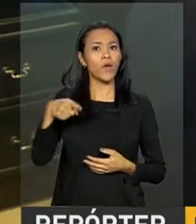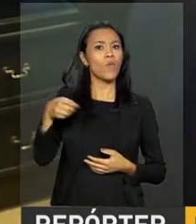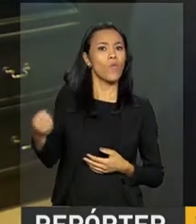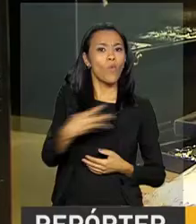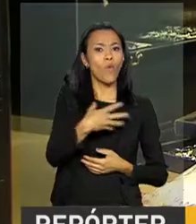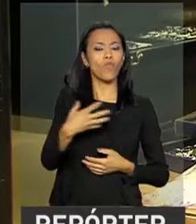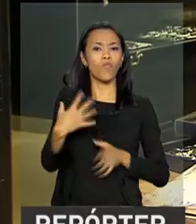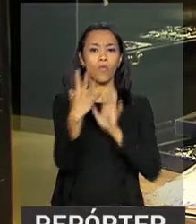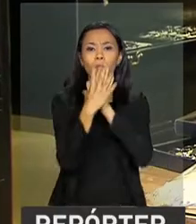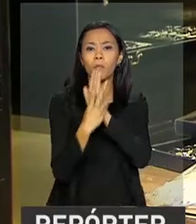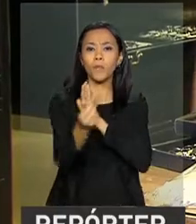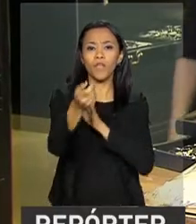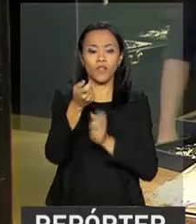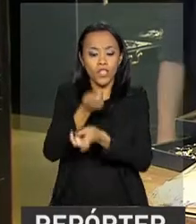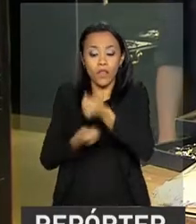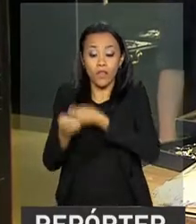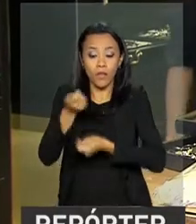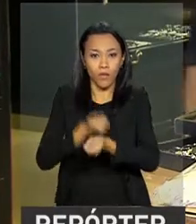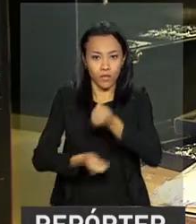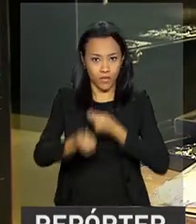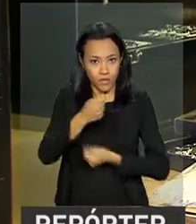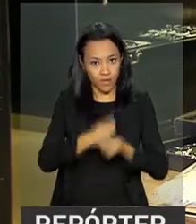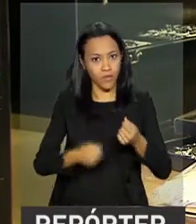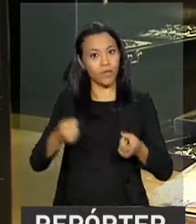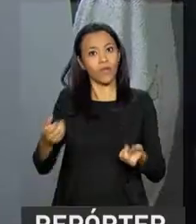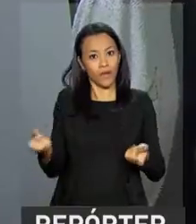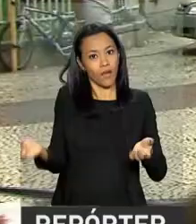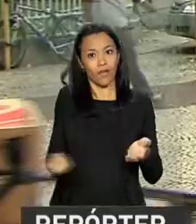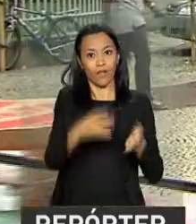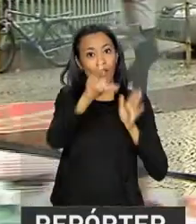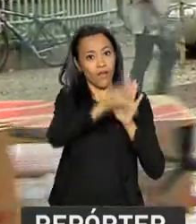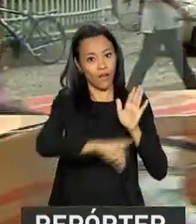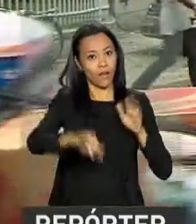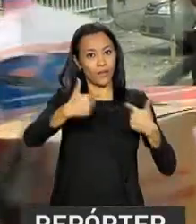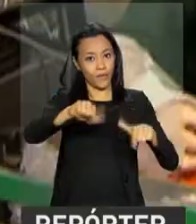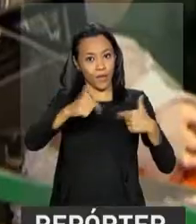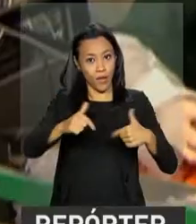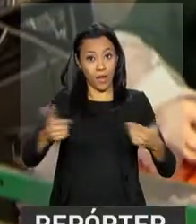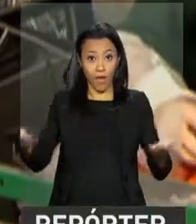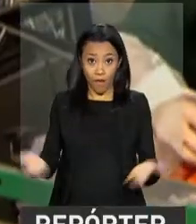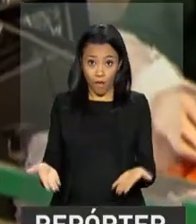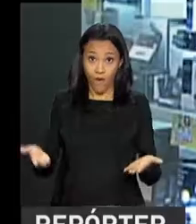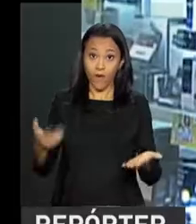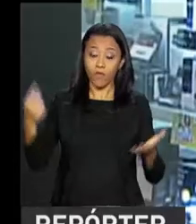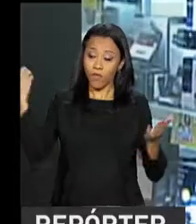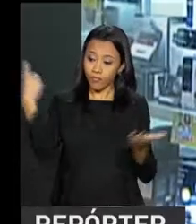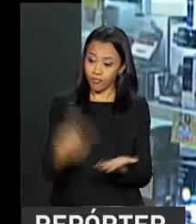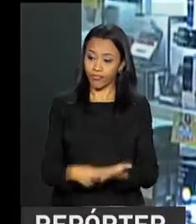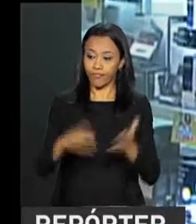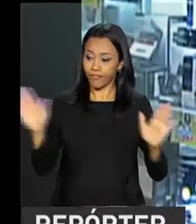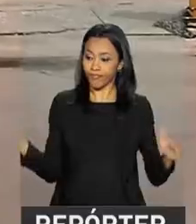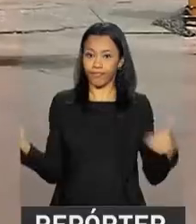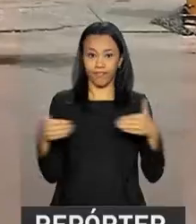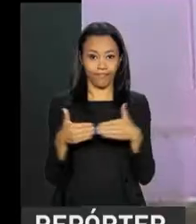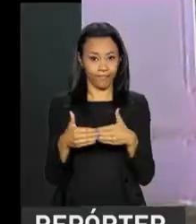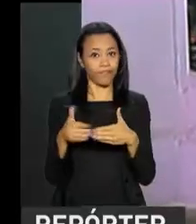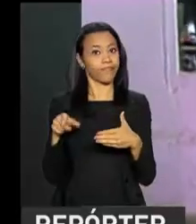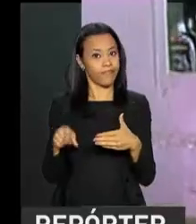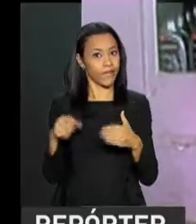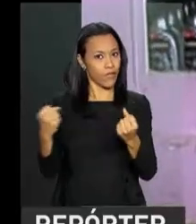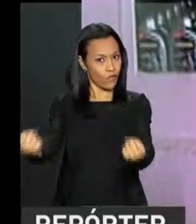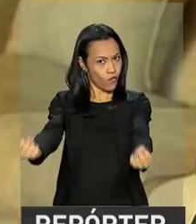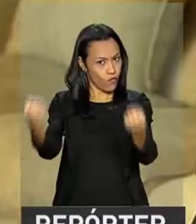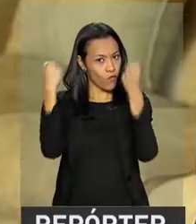empregados na atualização das leis trabalhistas a partir de agora o que foi acertado entre as partes vai ter